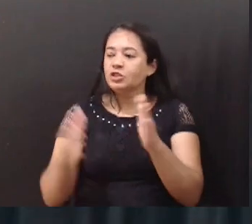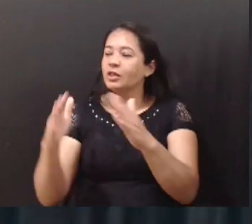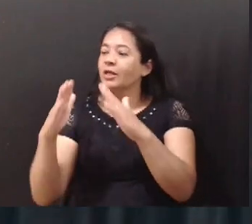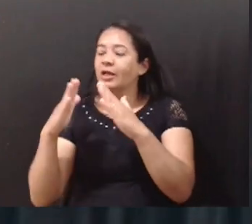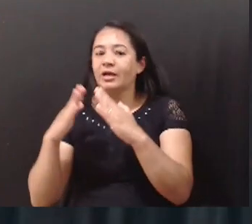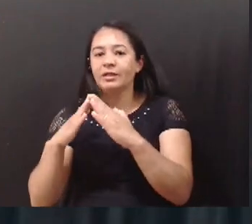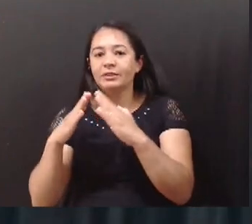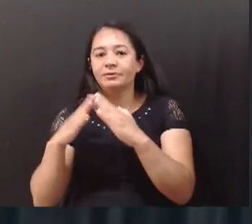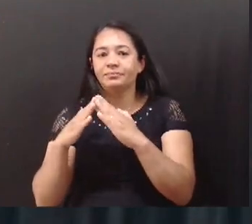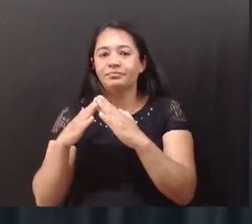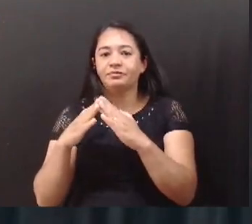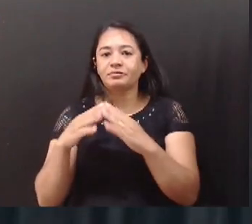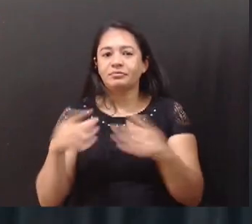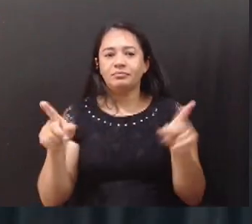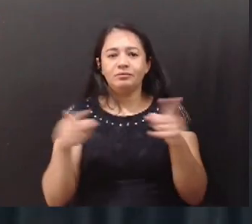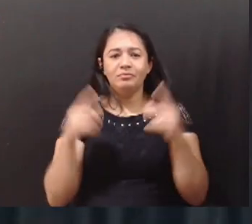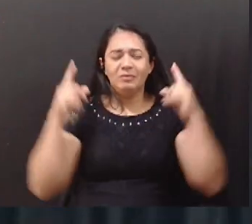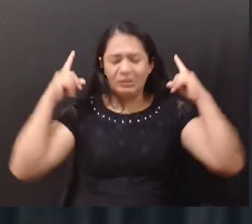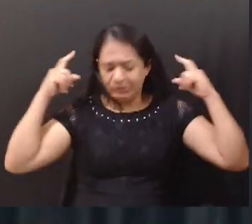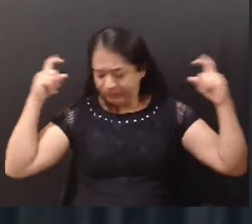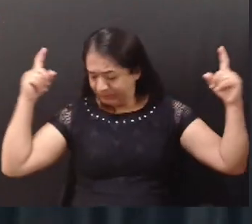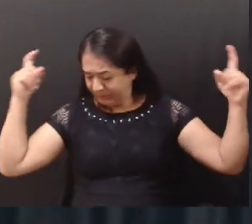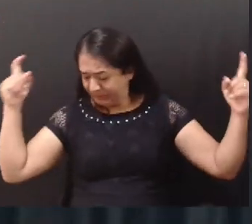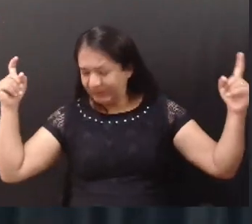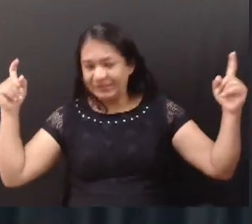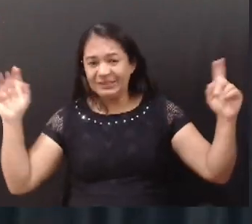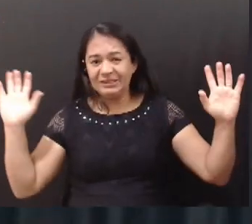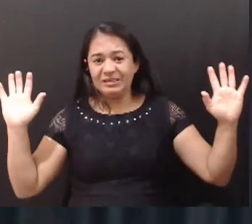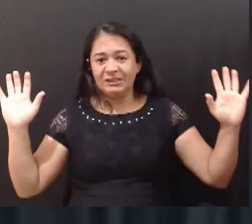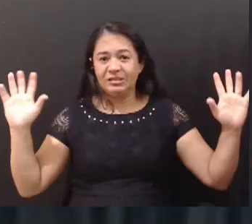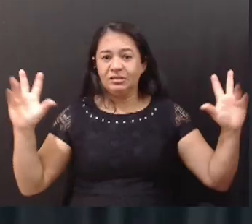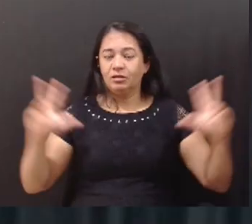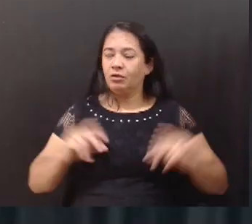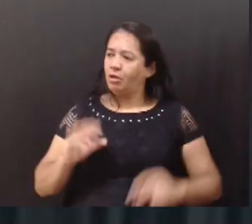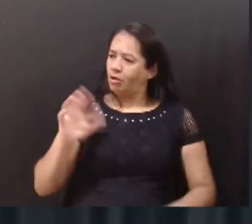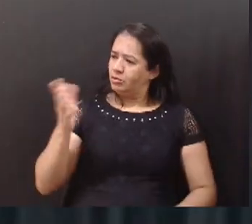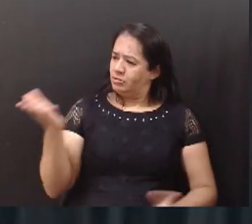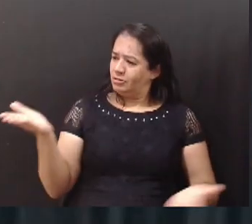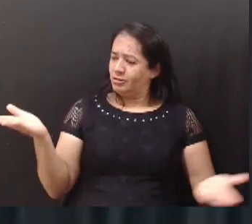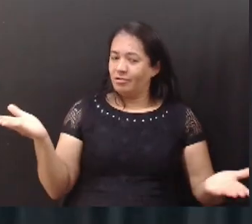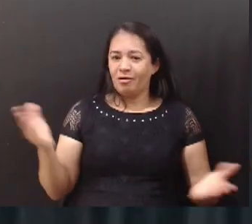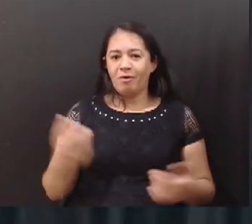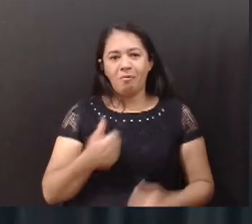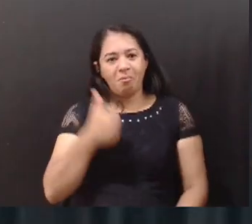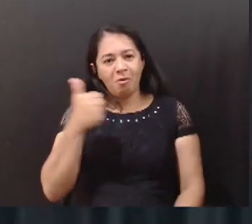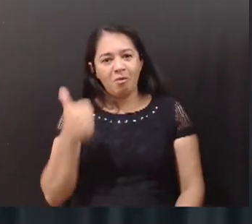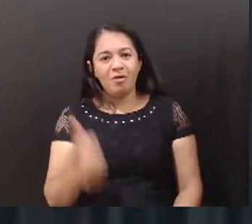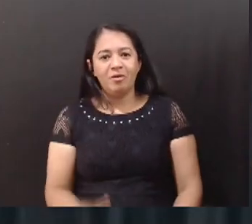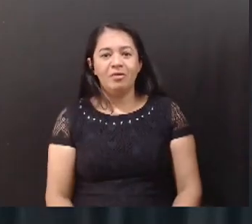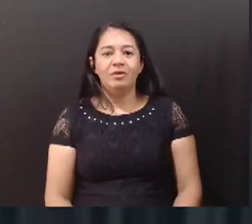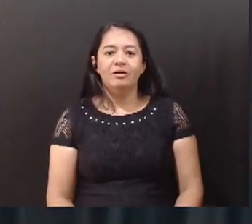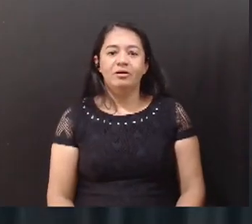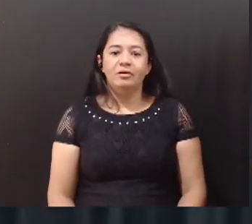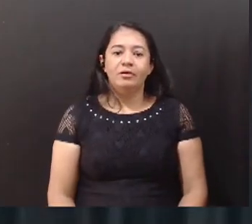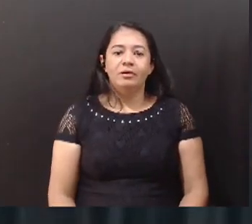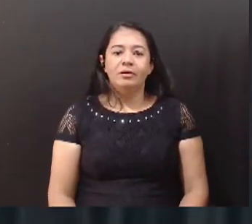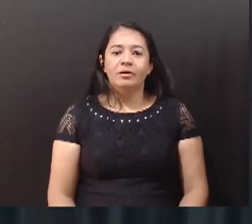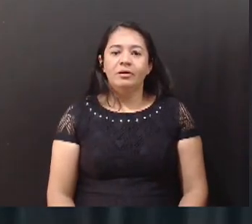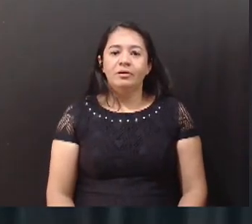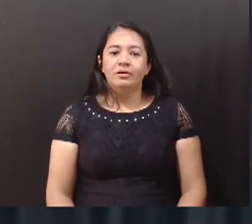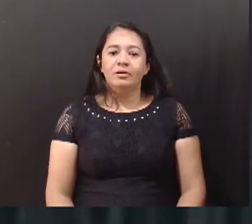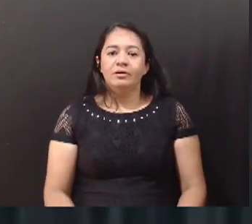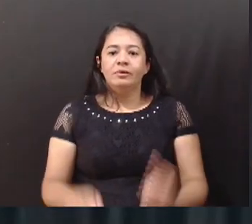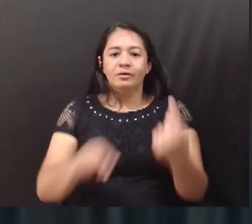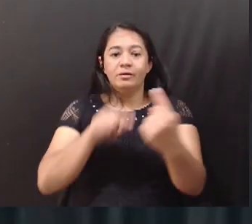uma música alta, estiver dançando, etc. Aconteceu alguma coisa boa. Tá tudo bem. A pessoa tá bem. Então, as funções básicas